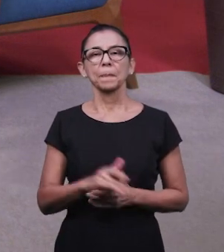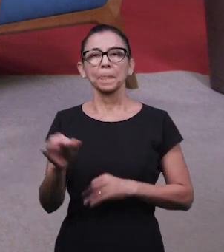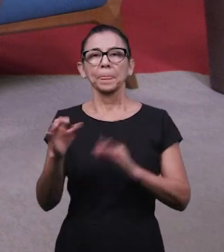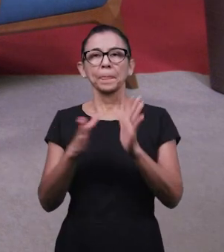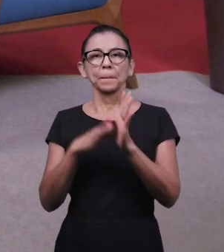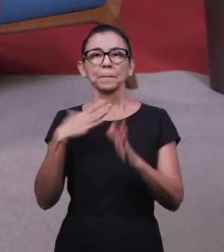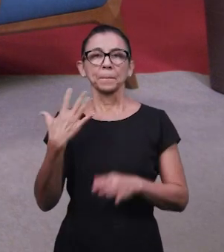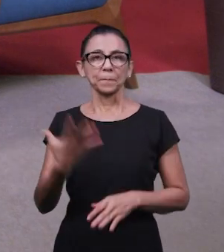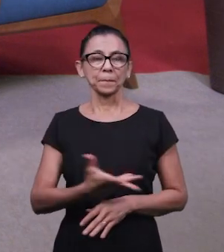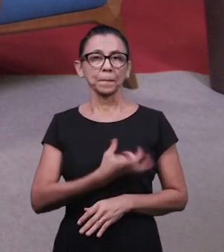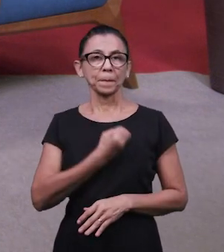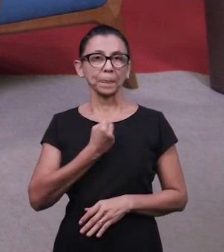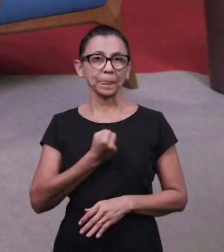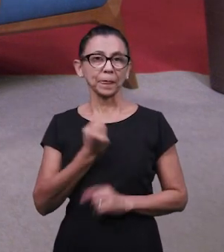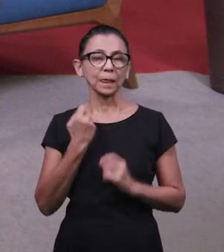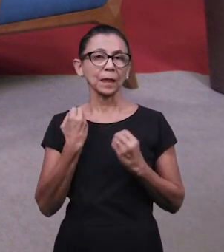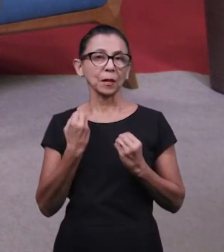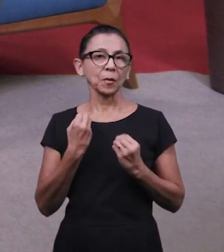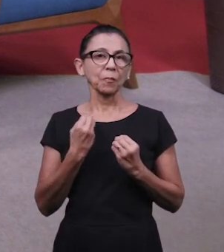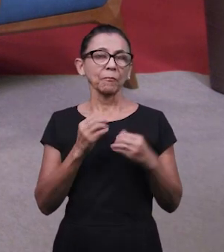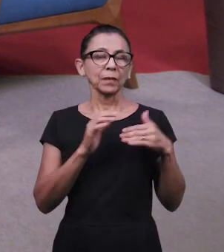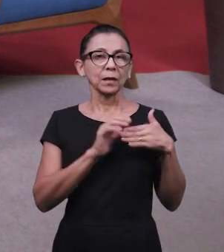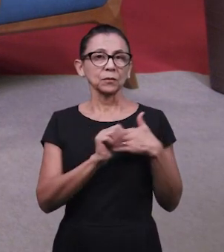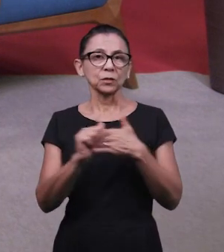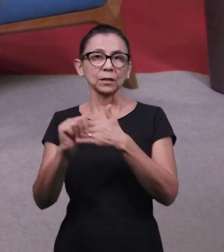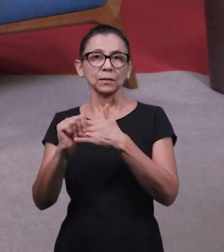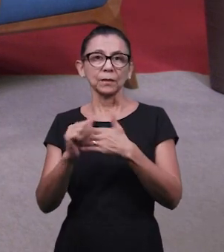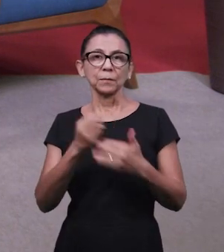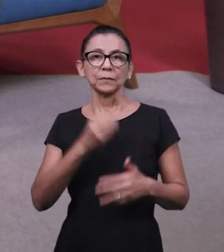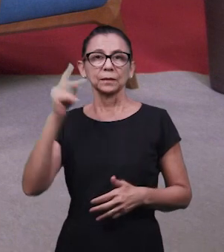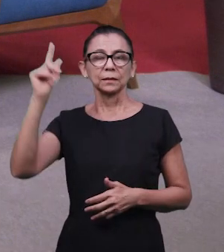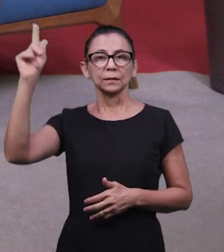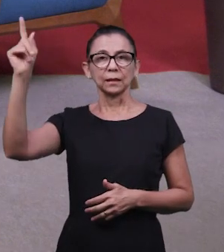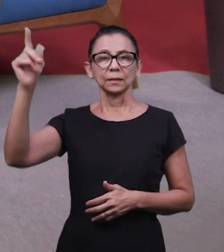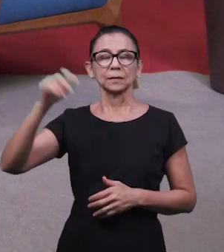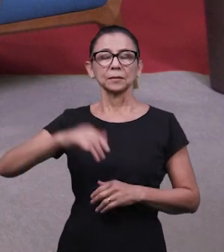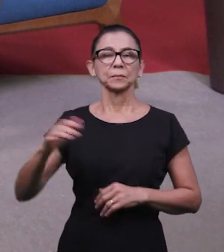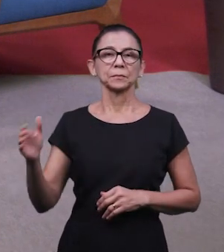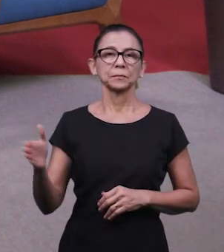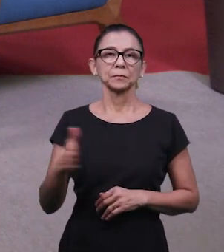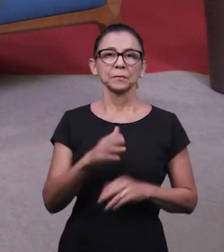você falou sobre o amor, a palavra e a preocupação com a eternidade, Daniel.